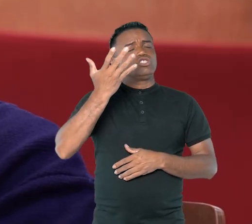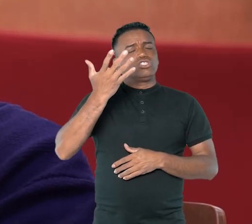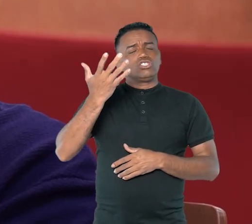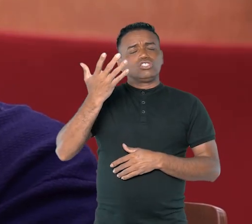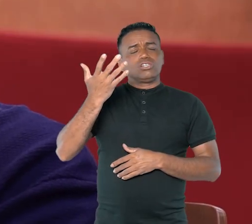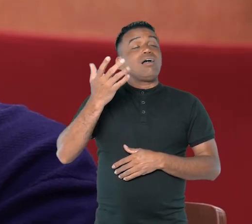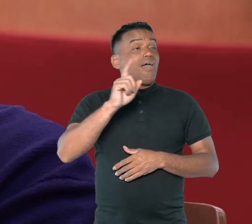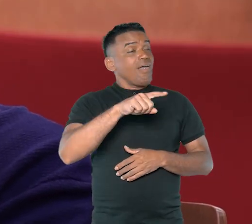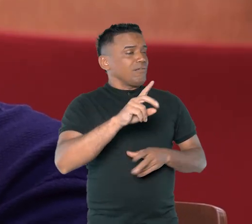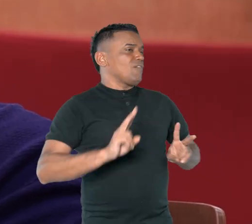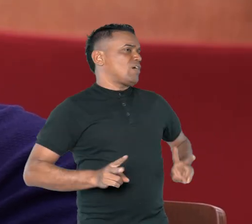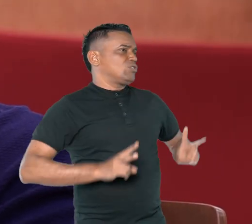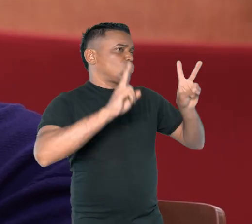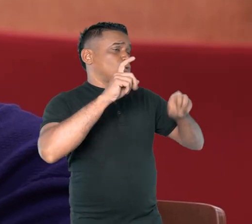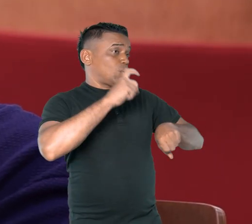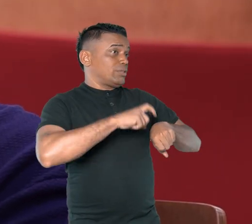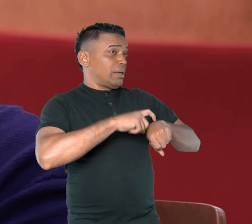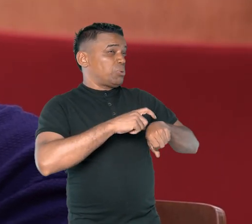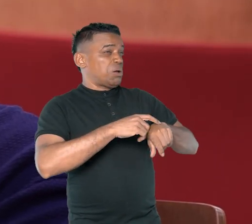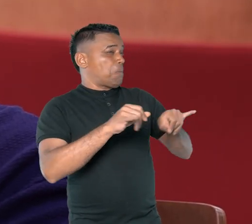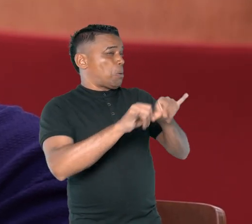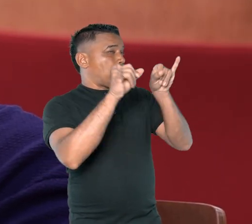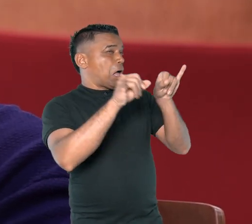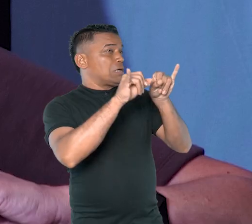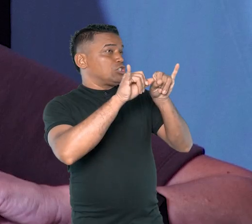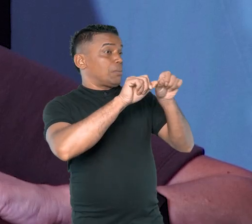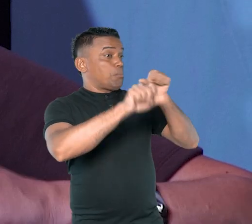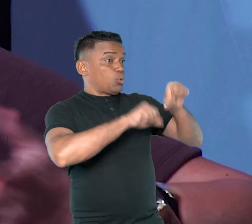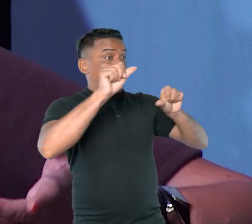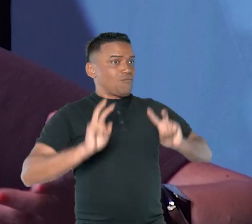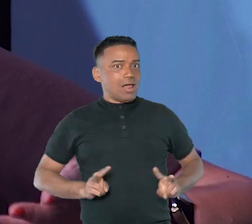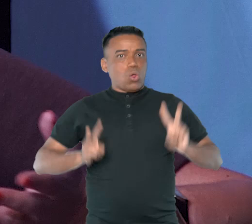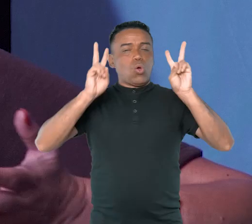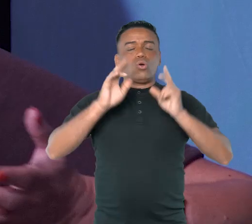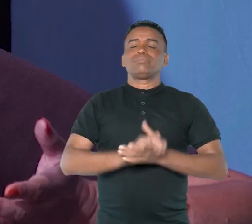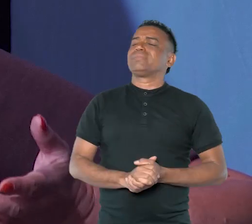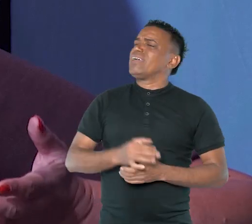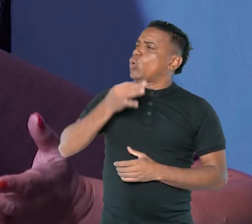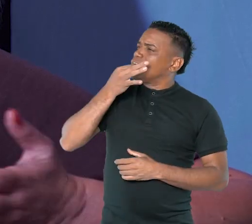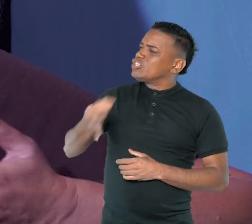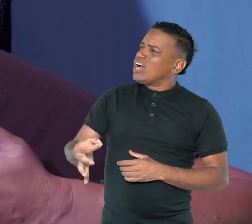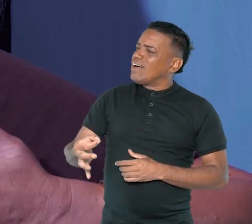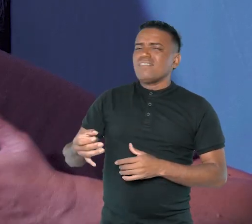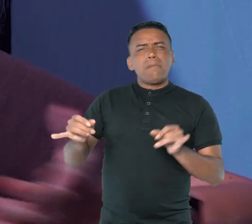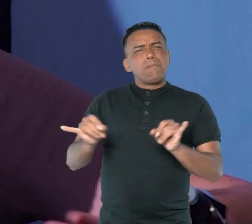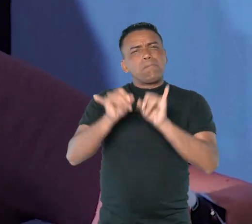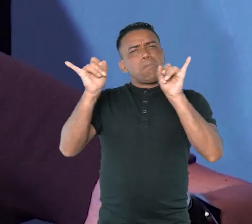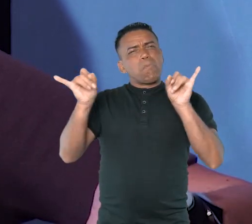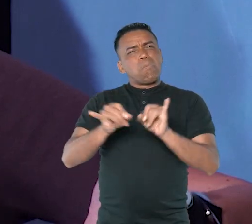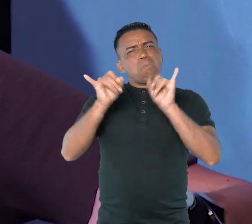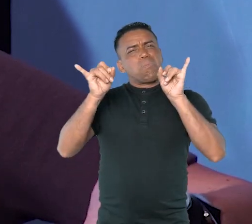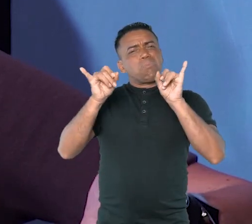valorizou. Né? Valorizou. Que com o tempo era uma coisa que você achava banal, que se valorizou. Eu achava banal o tempo